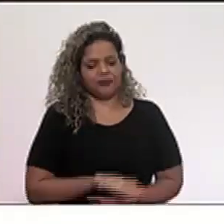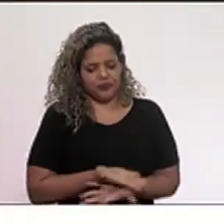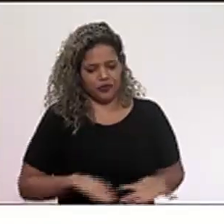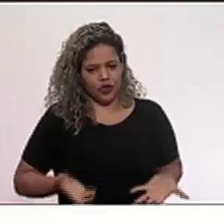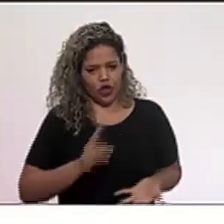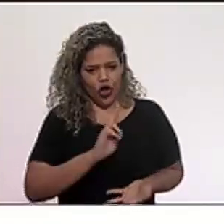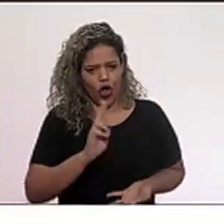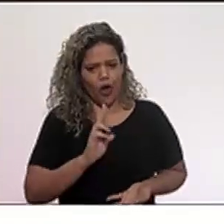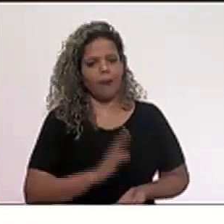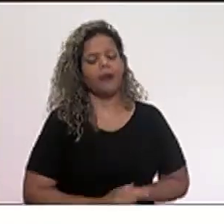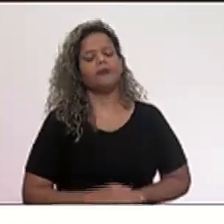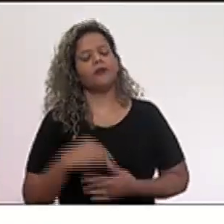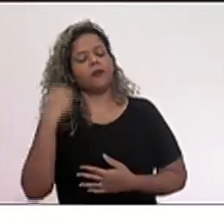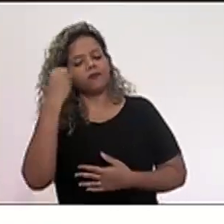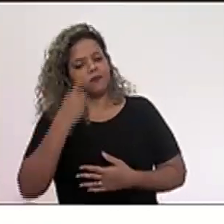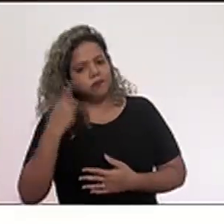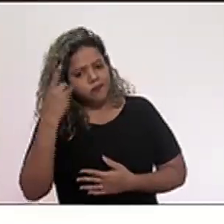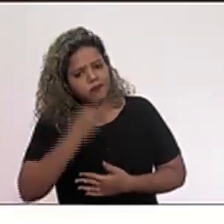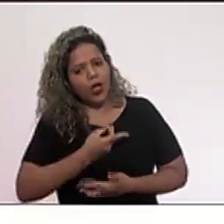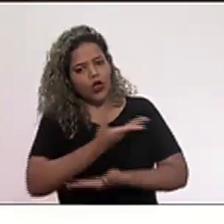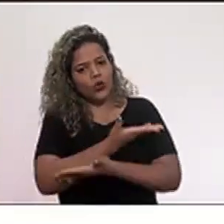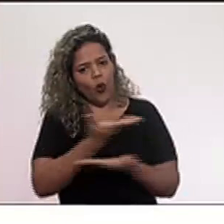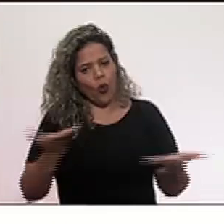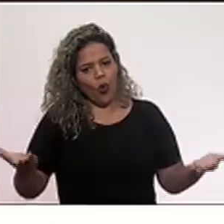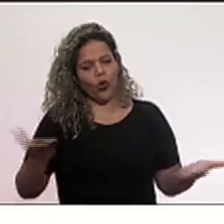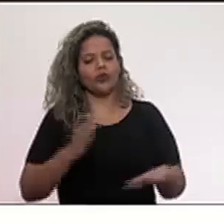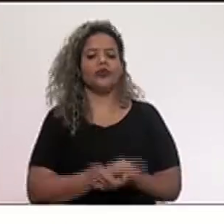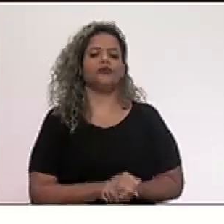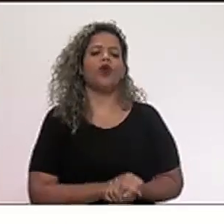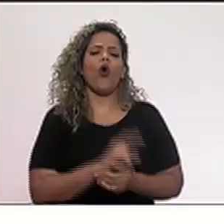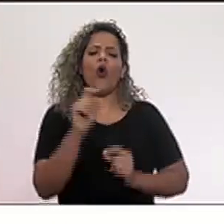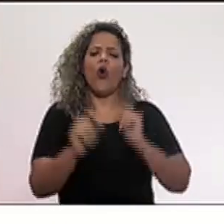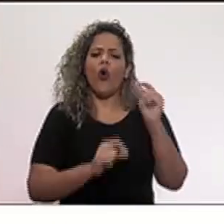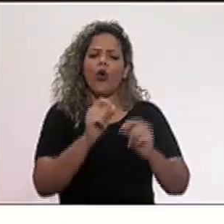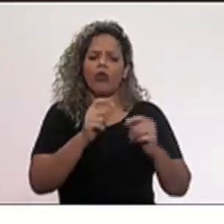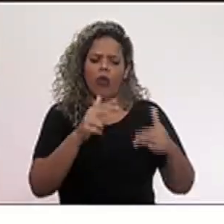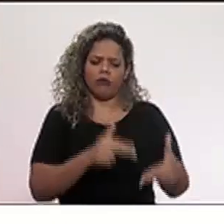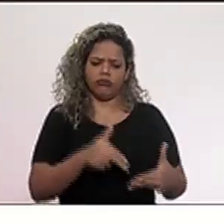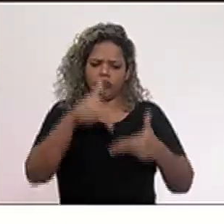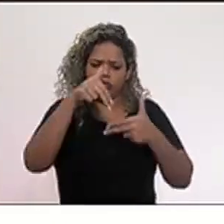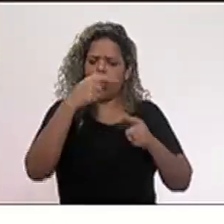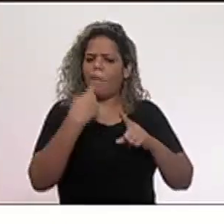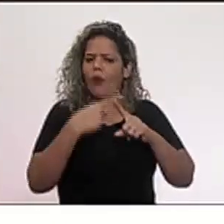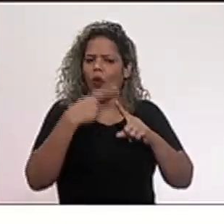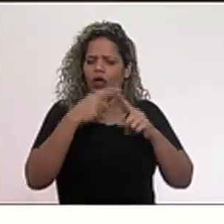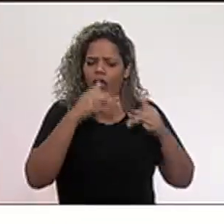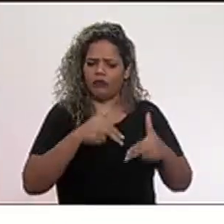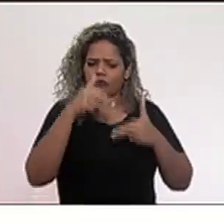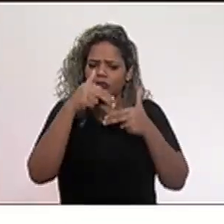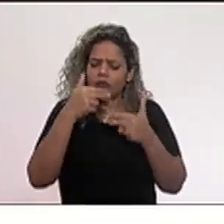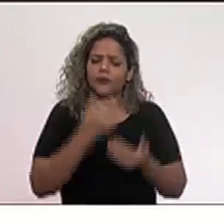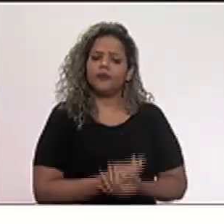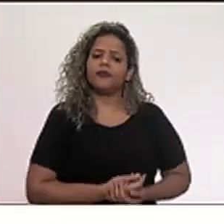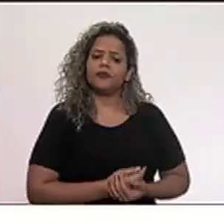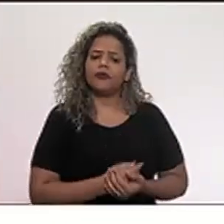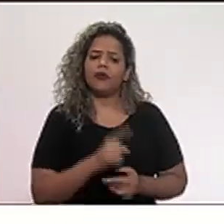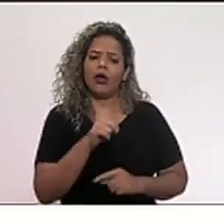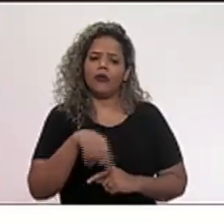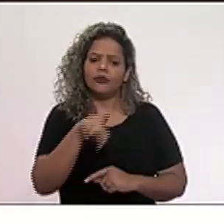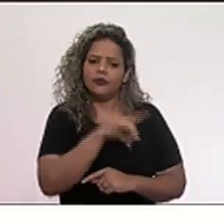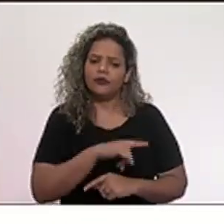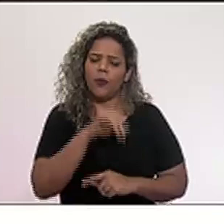senhoras deputadas, senhores deputados, o que me traz à tribuna hoje,